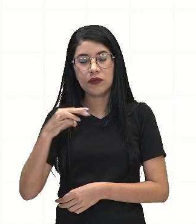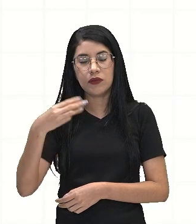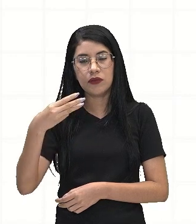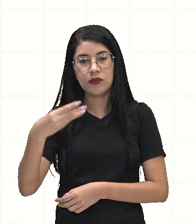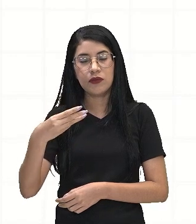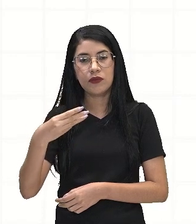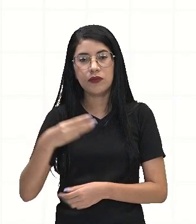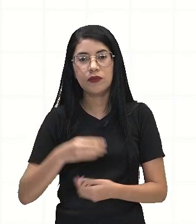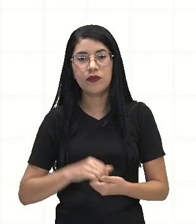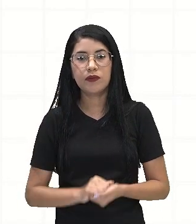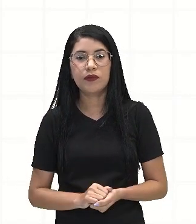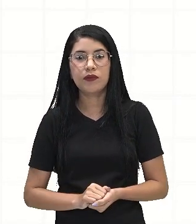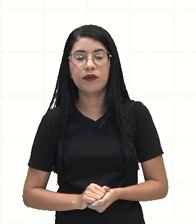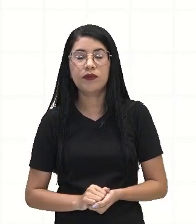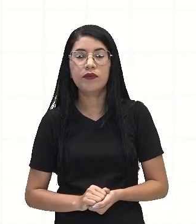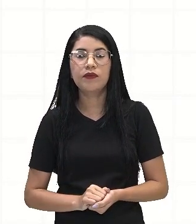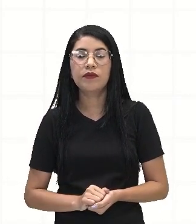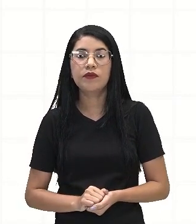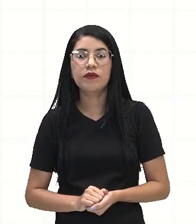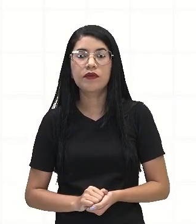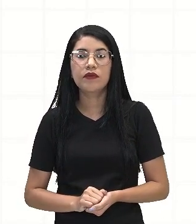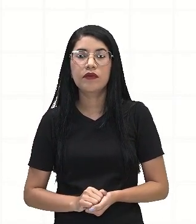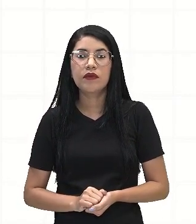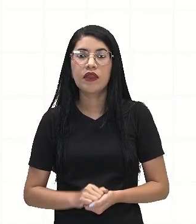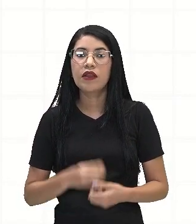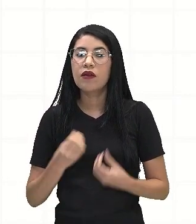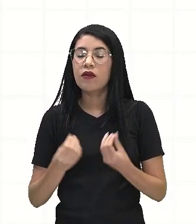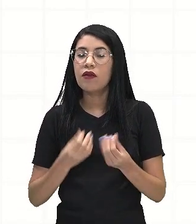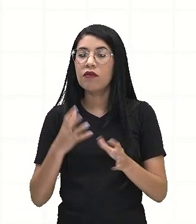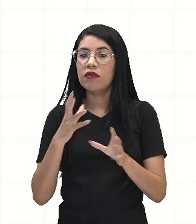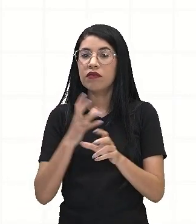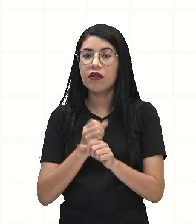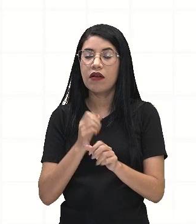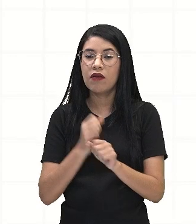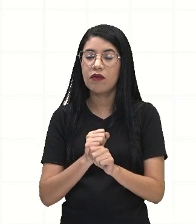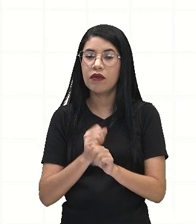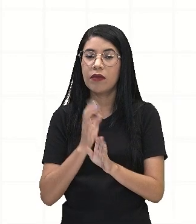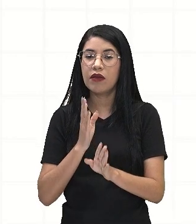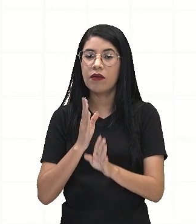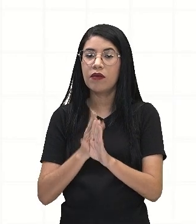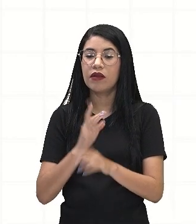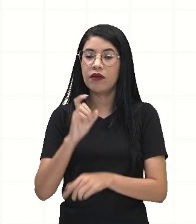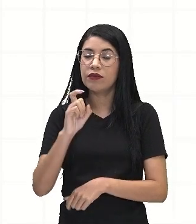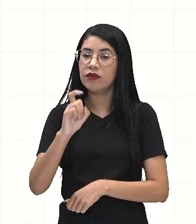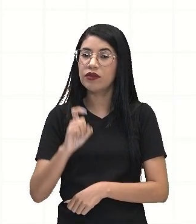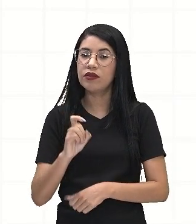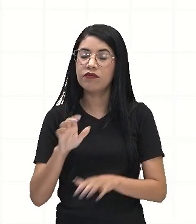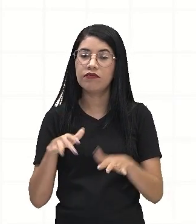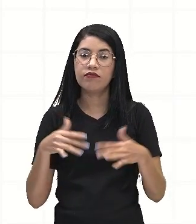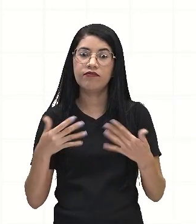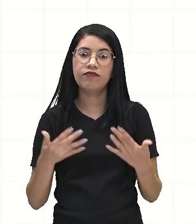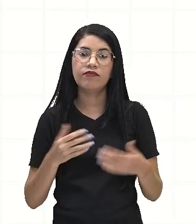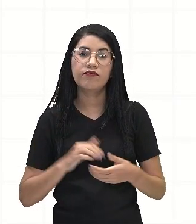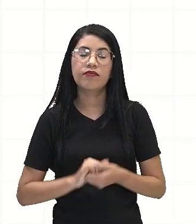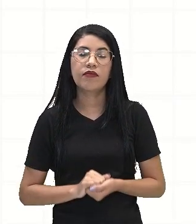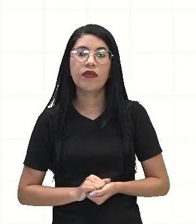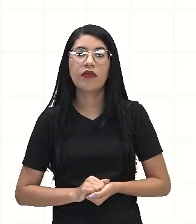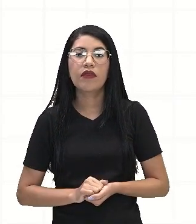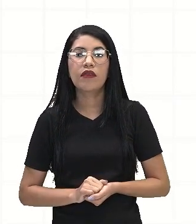cúbicos, já é o próprio volume. Então, como é que eu vou calcular essa medida x aqui, né?